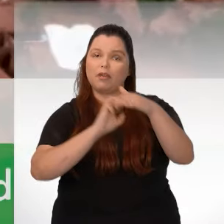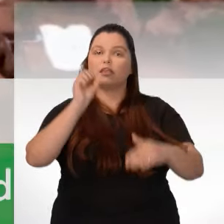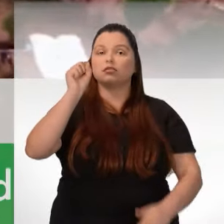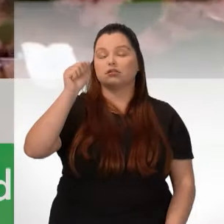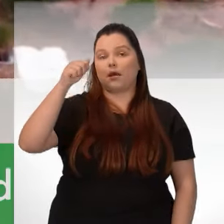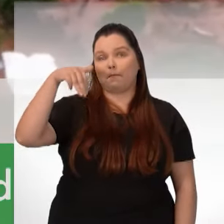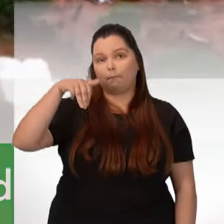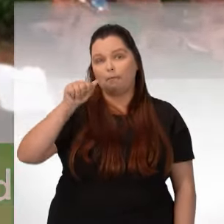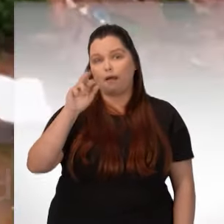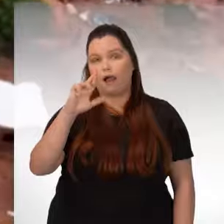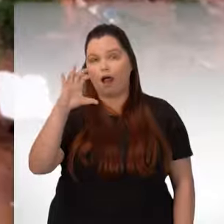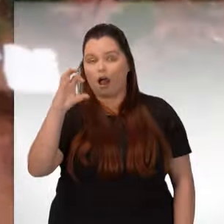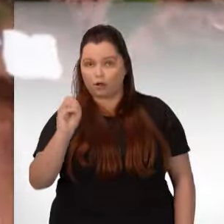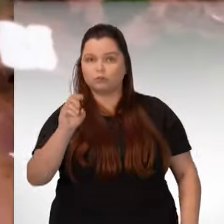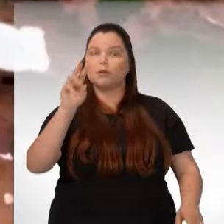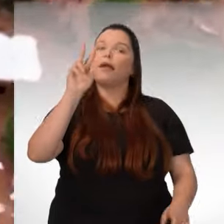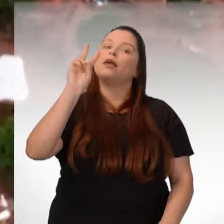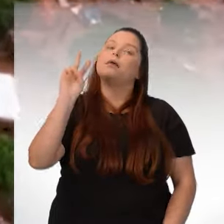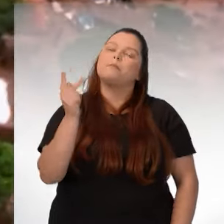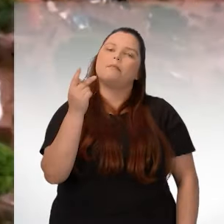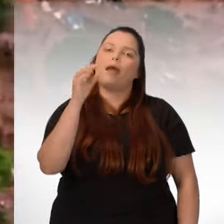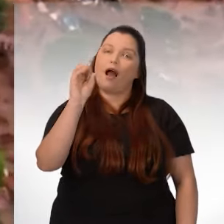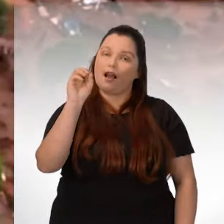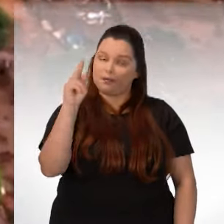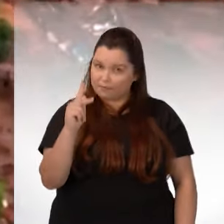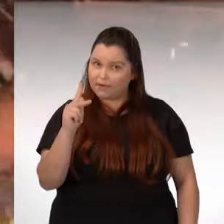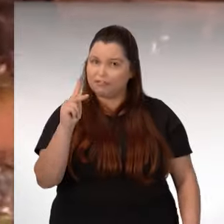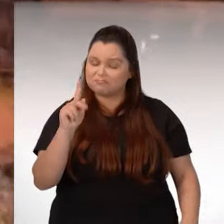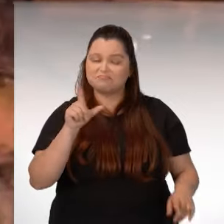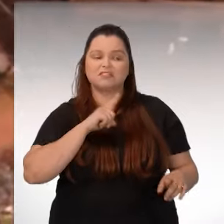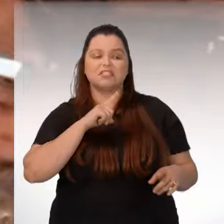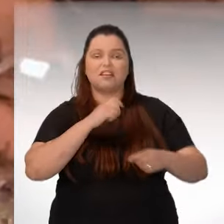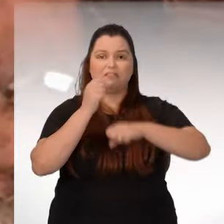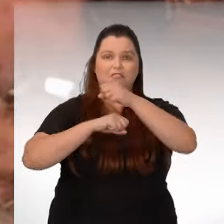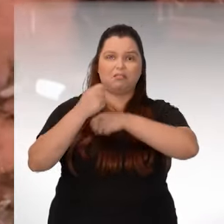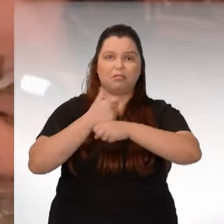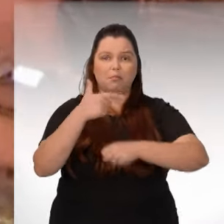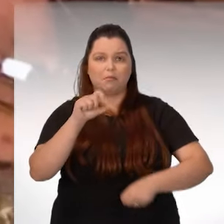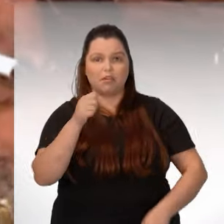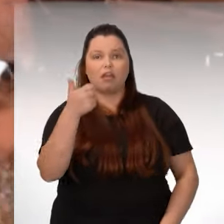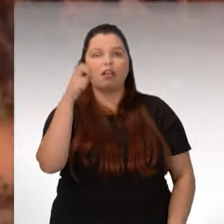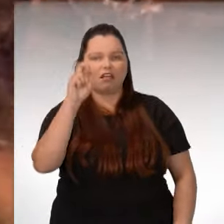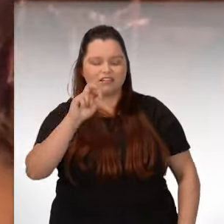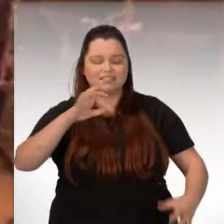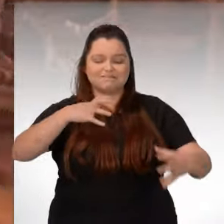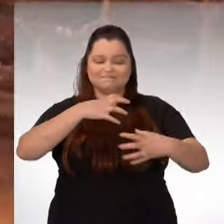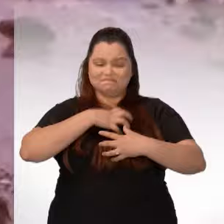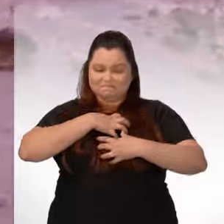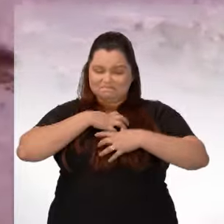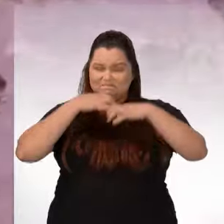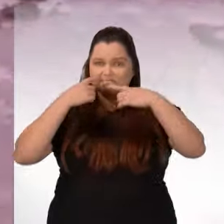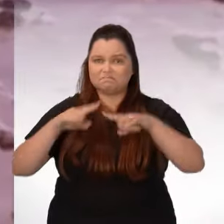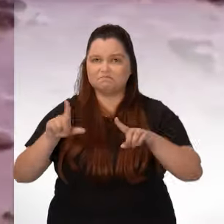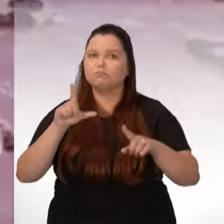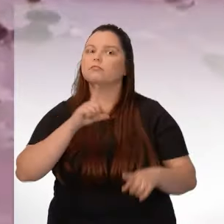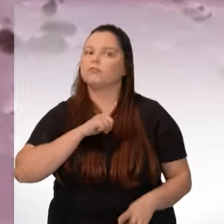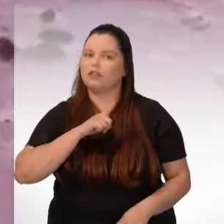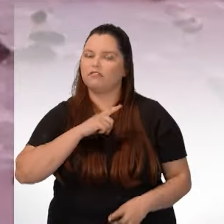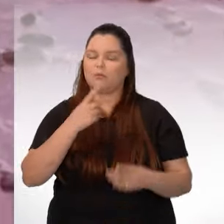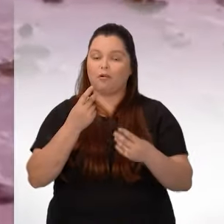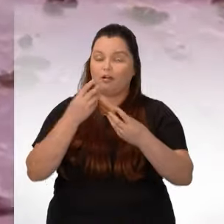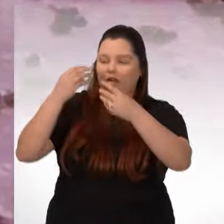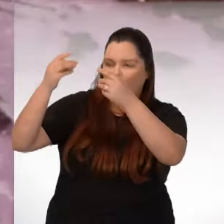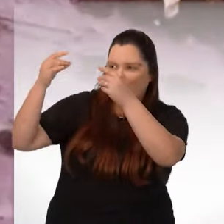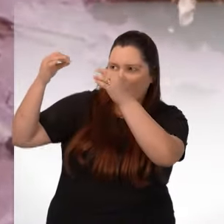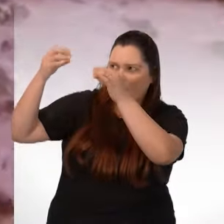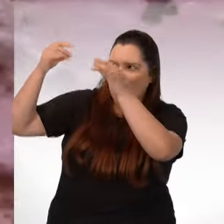que aconteceu em 2015 em Mariana, Minas Gerais, resume o sentimento de quem foi impactado pela tragédia. A lama da